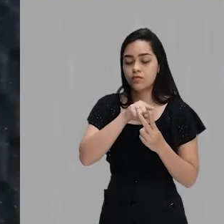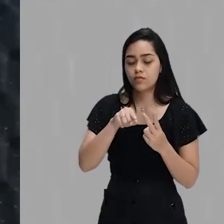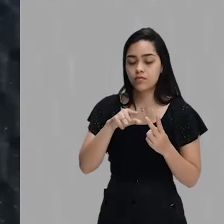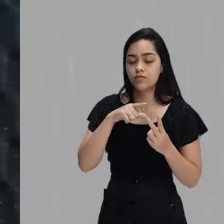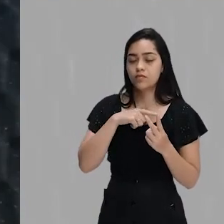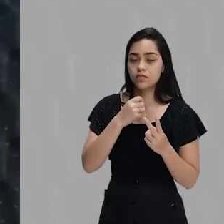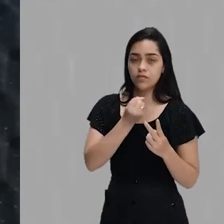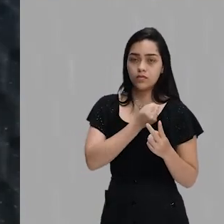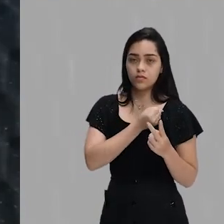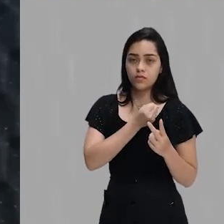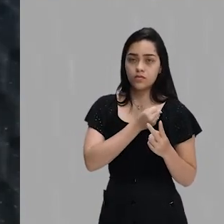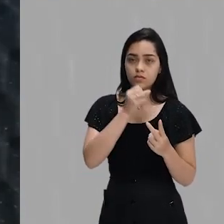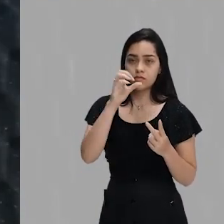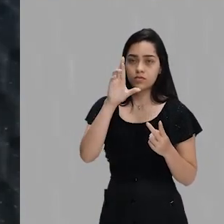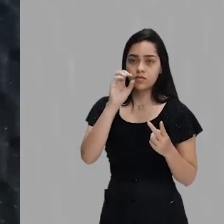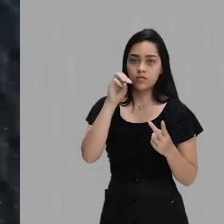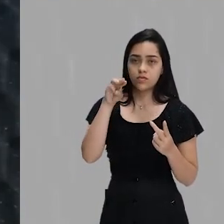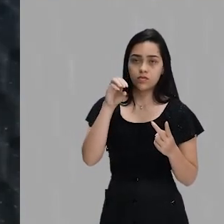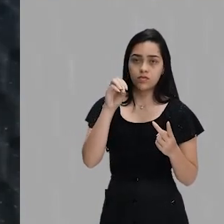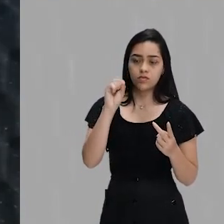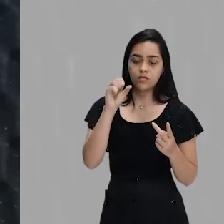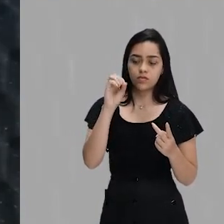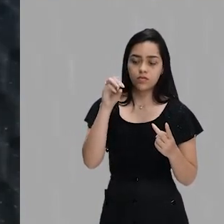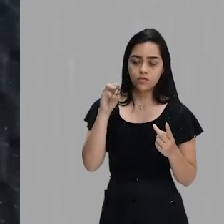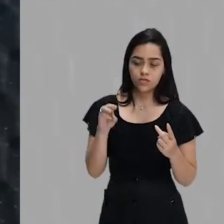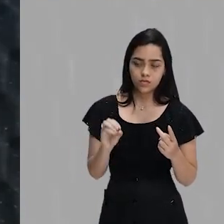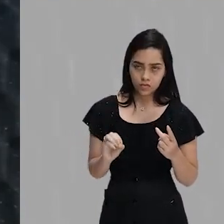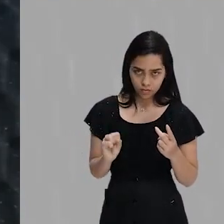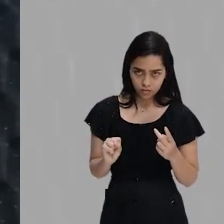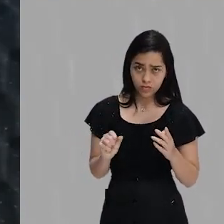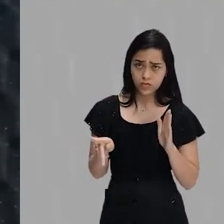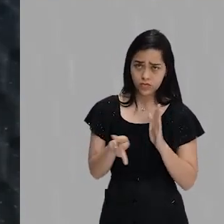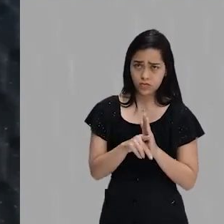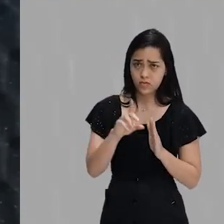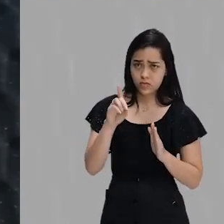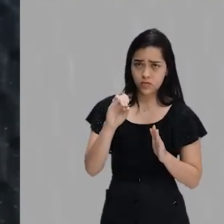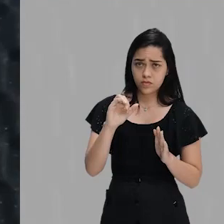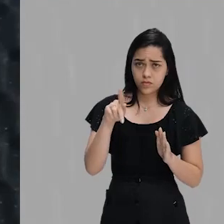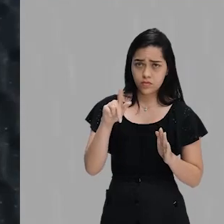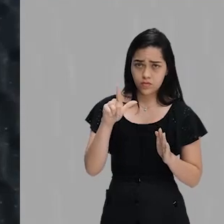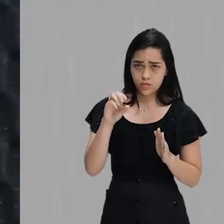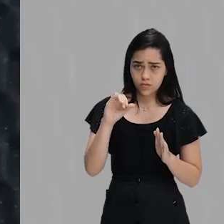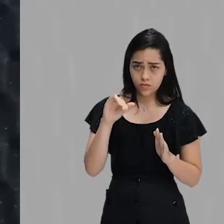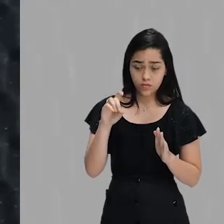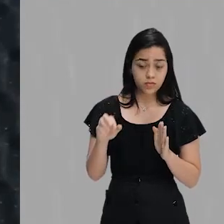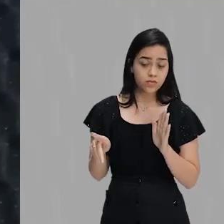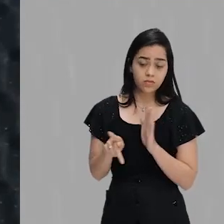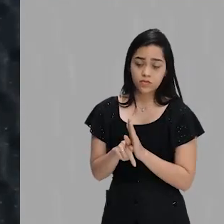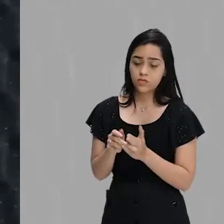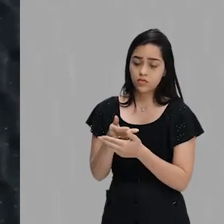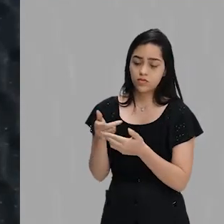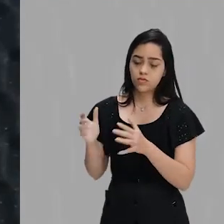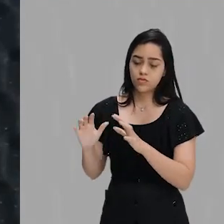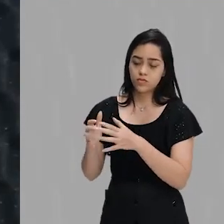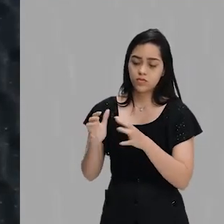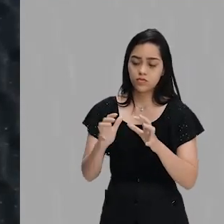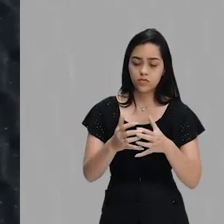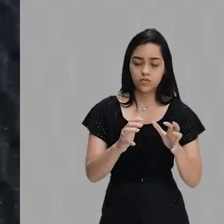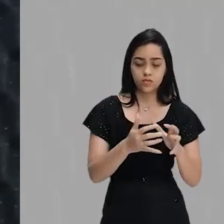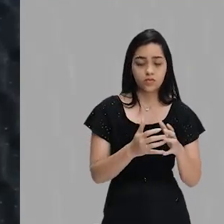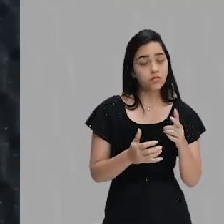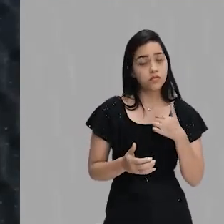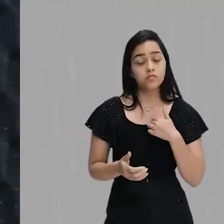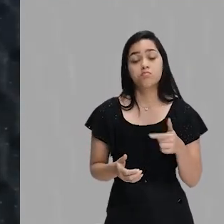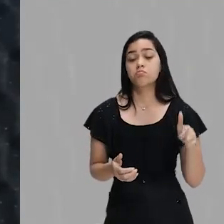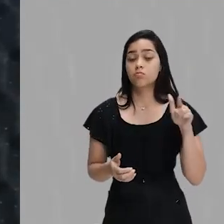esse número cromossômico aqui, esse número diploide, ele é específico de cada espécie. Olha só, estou sendo